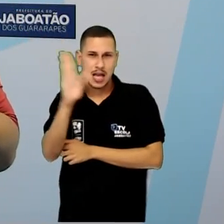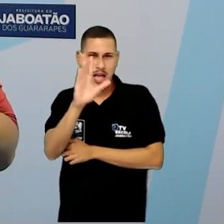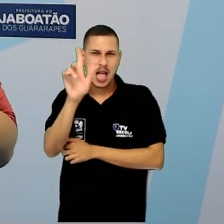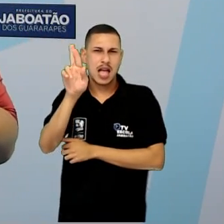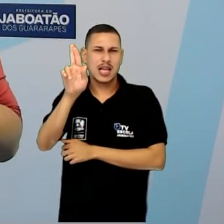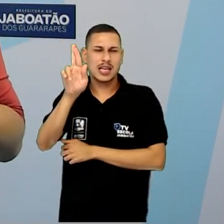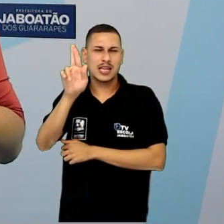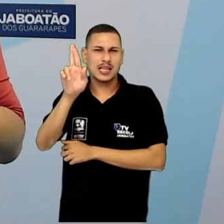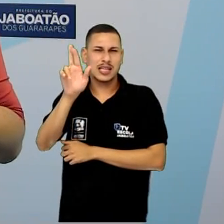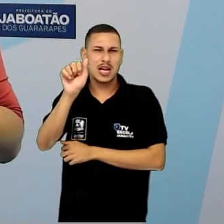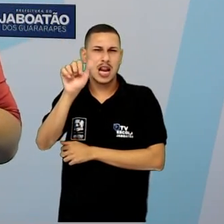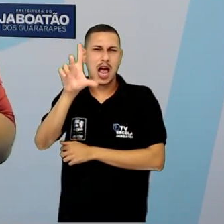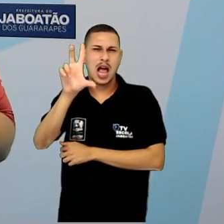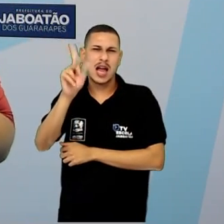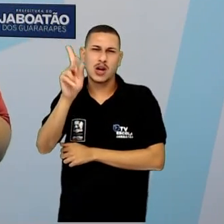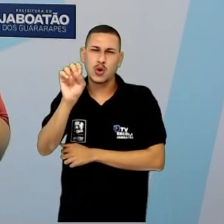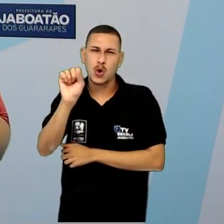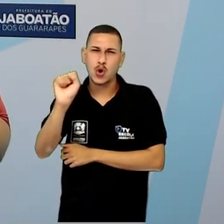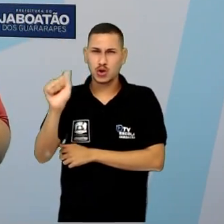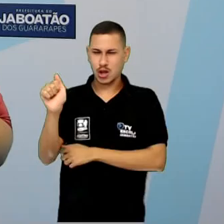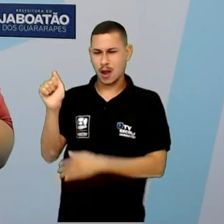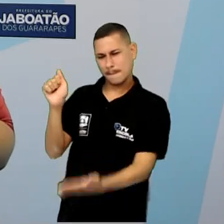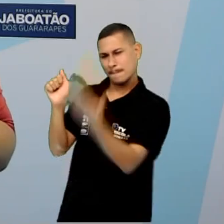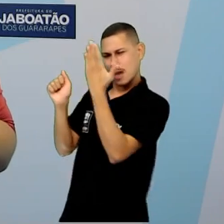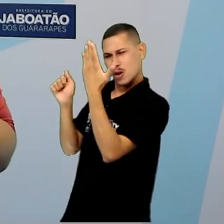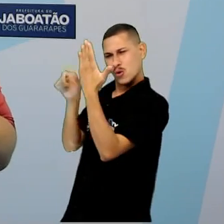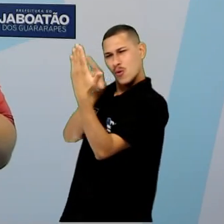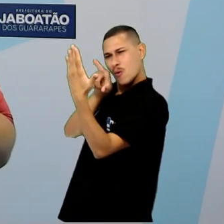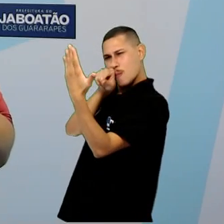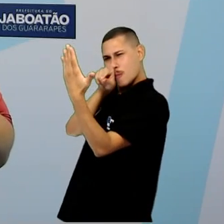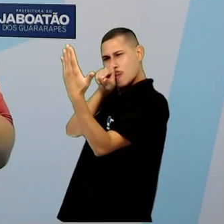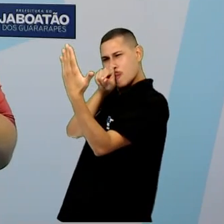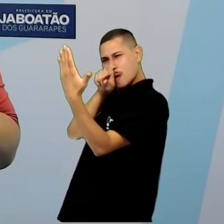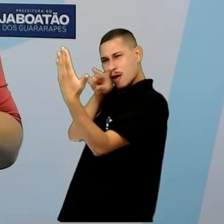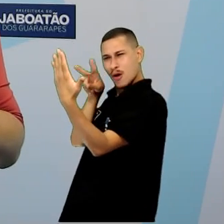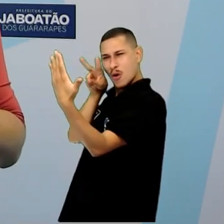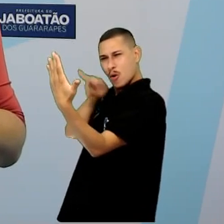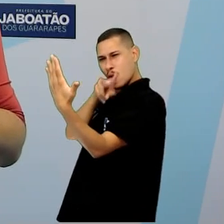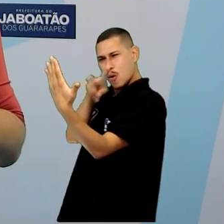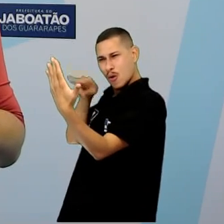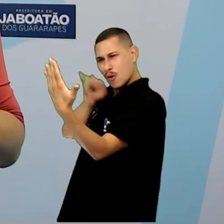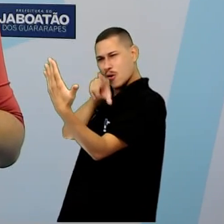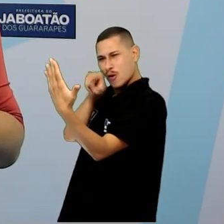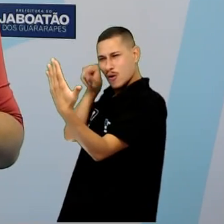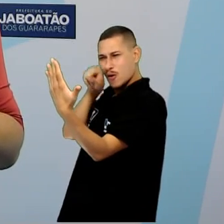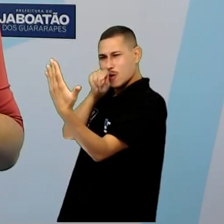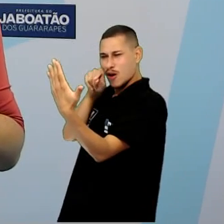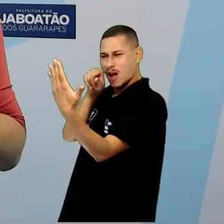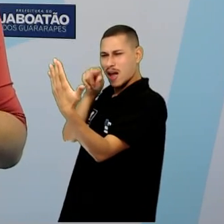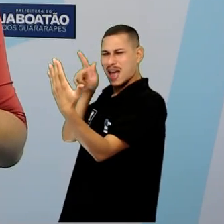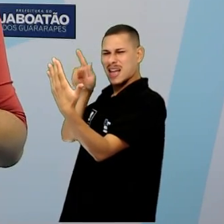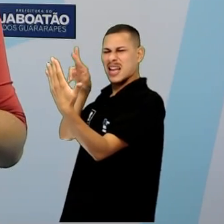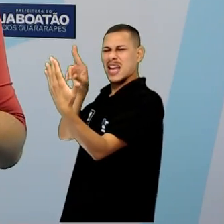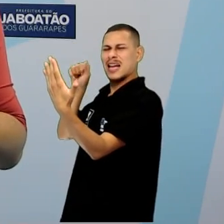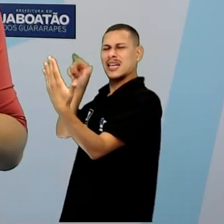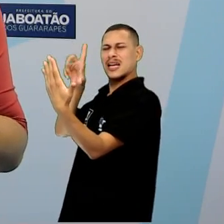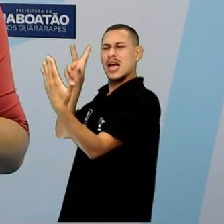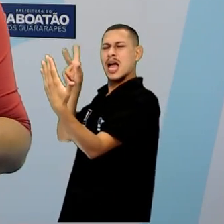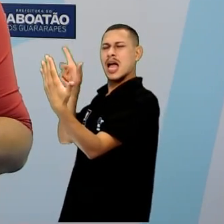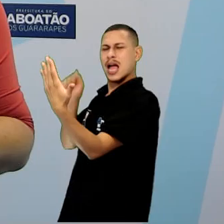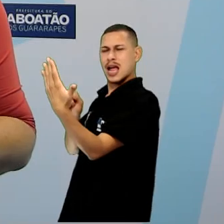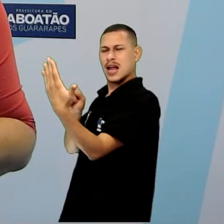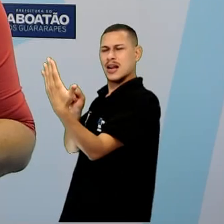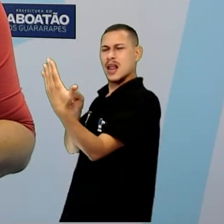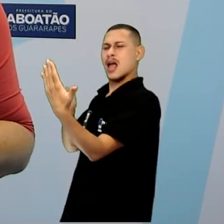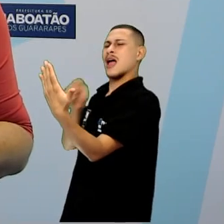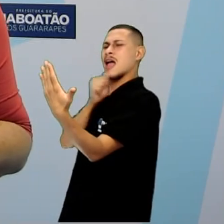no espelho, virava de um lado, virava para o outro e dizia: Ah, Gralha Gralhosa, você ainda